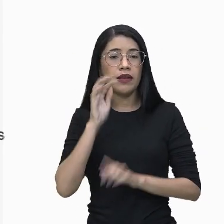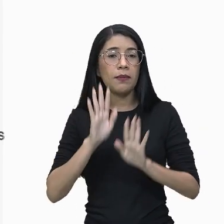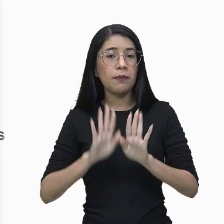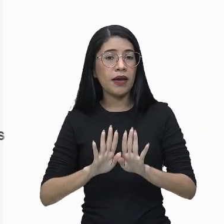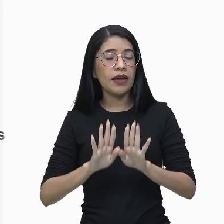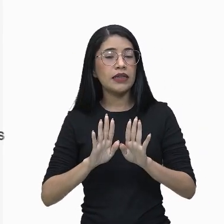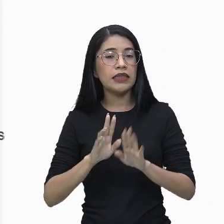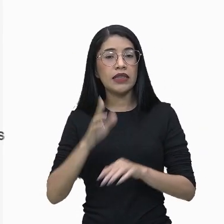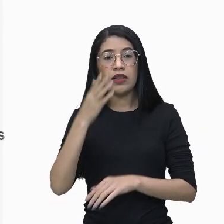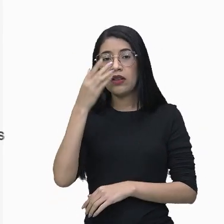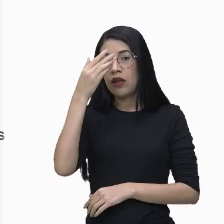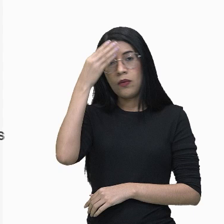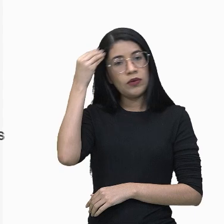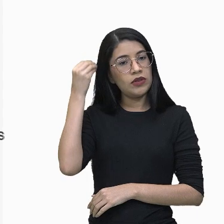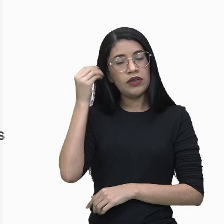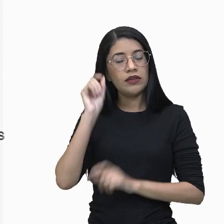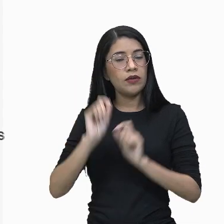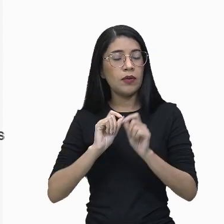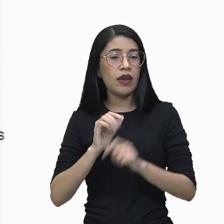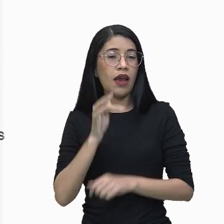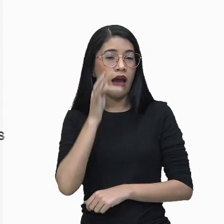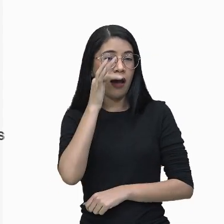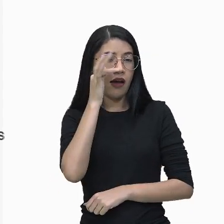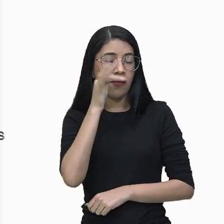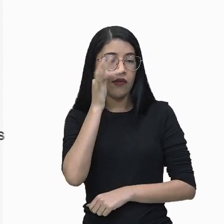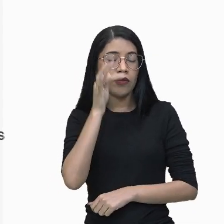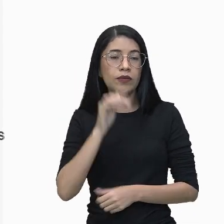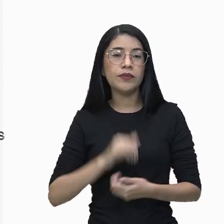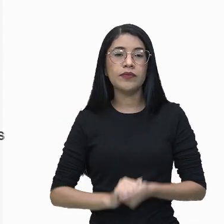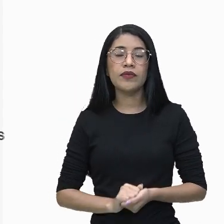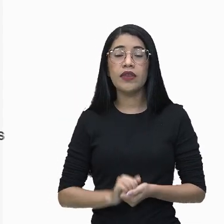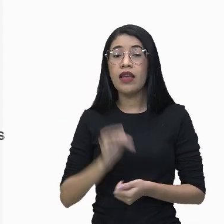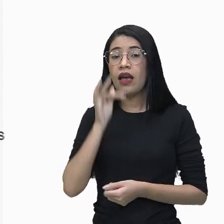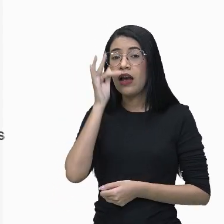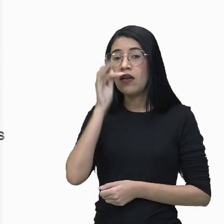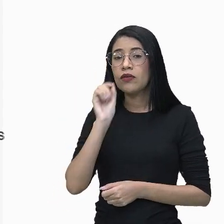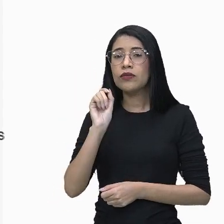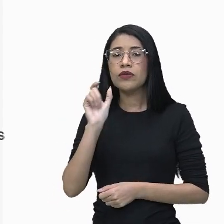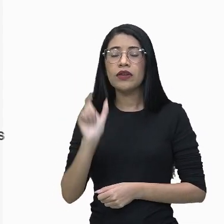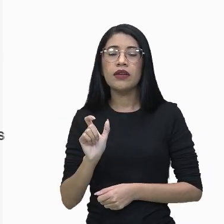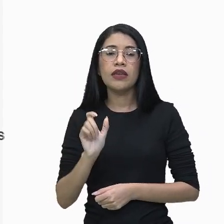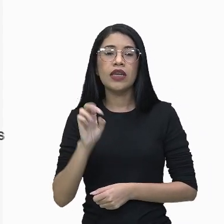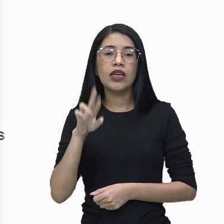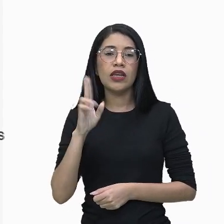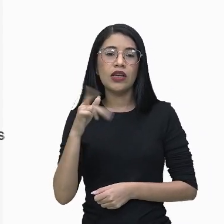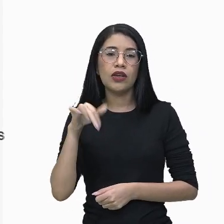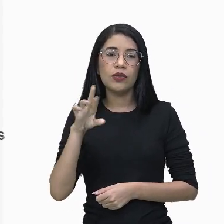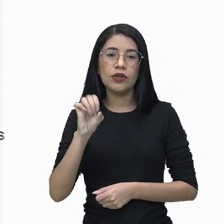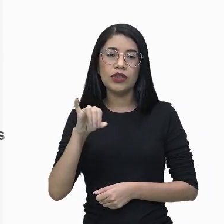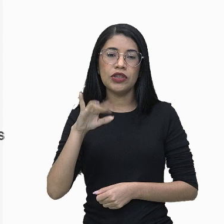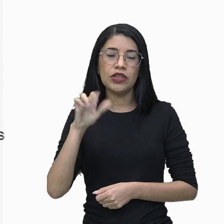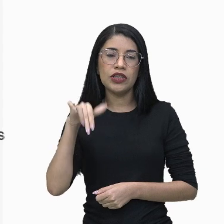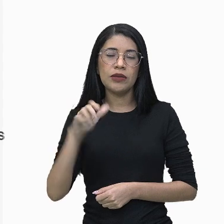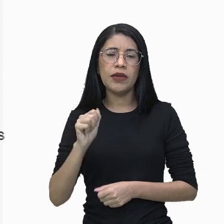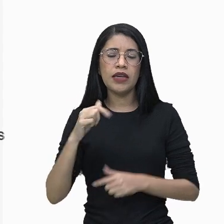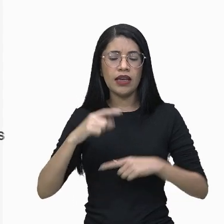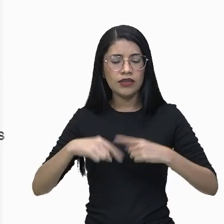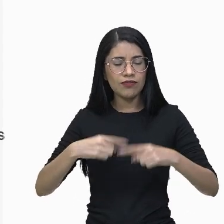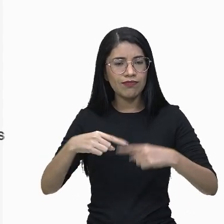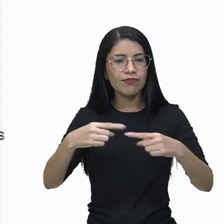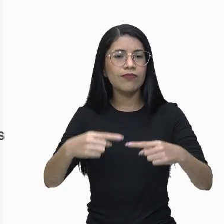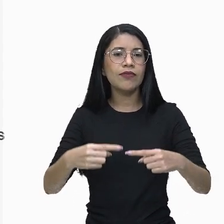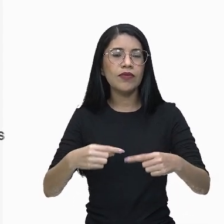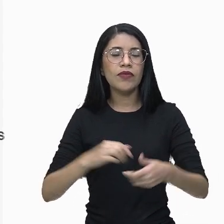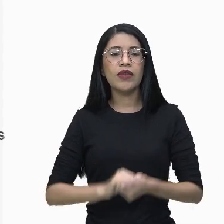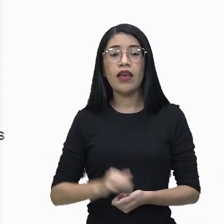esqueçam da Rosa da Rosa da Rosa josima a Rosa hereditária